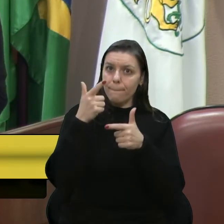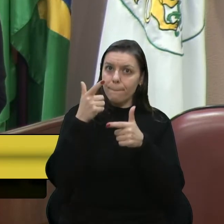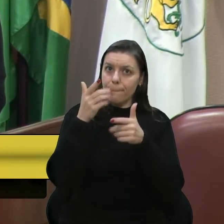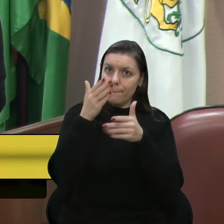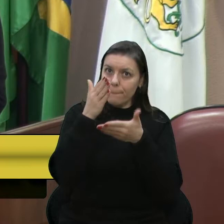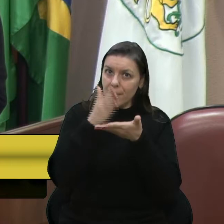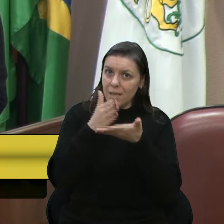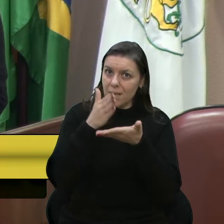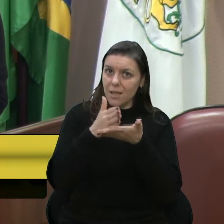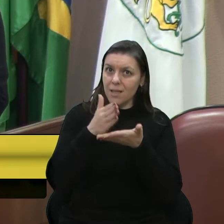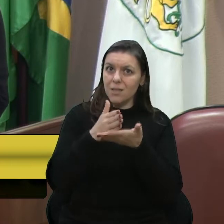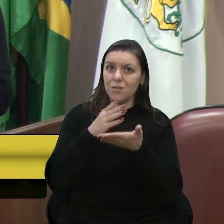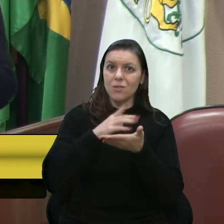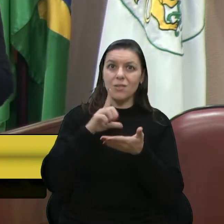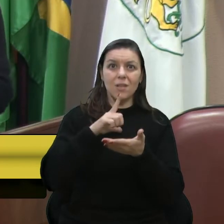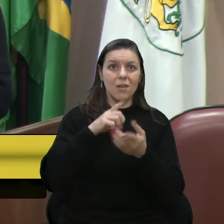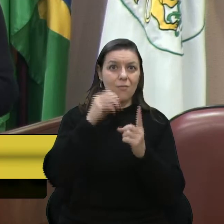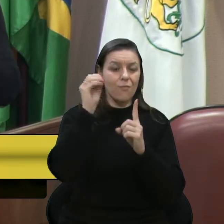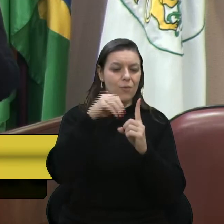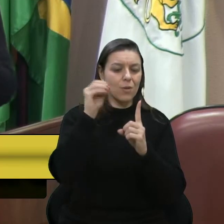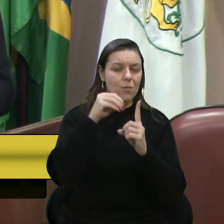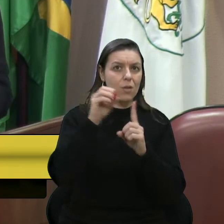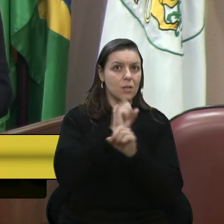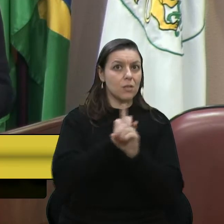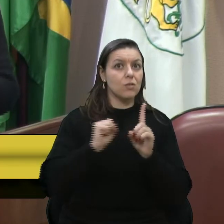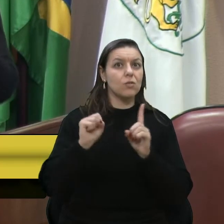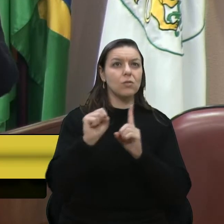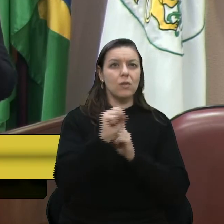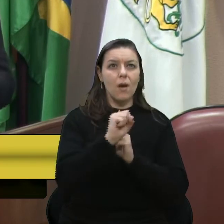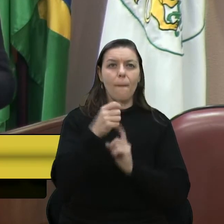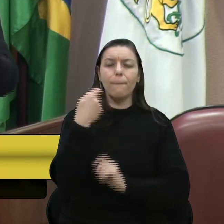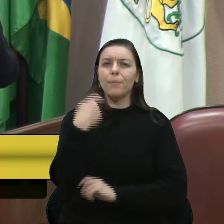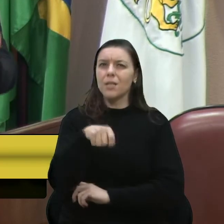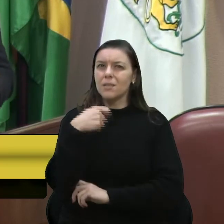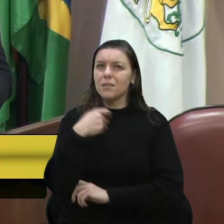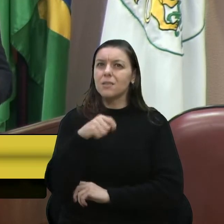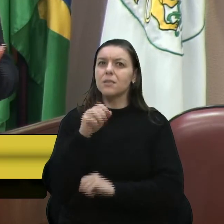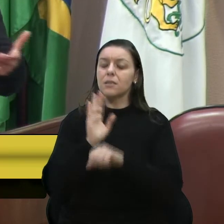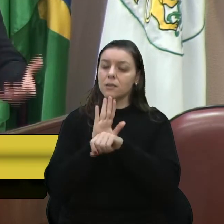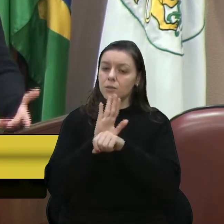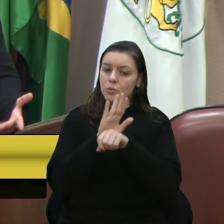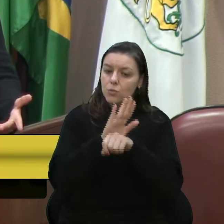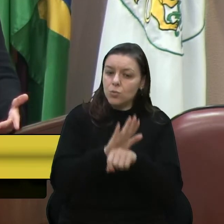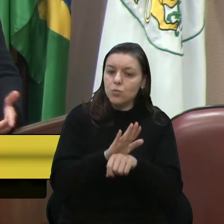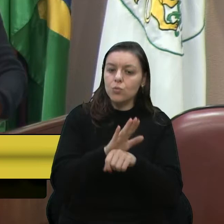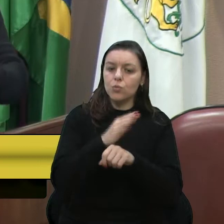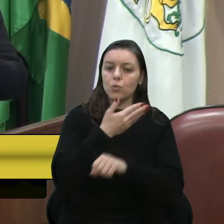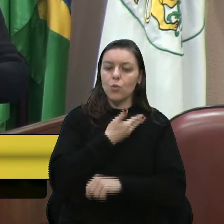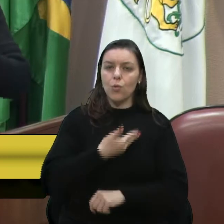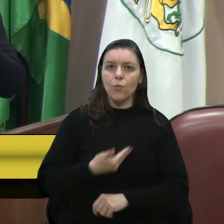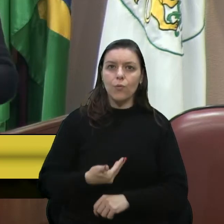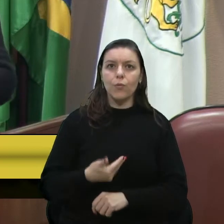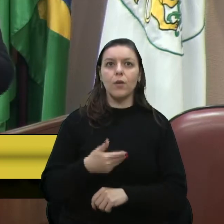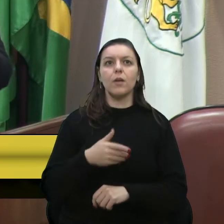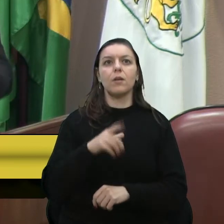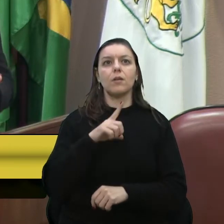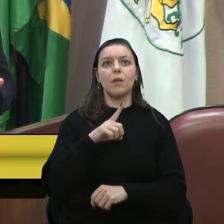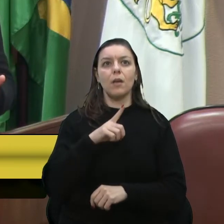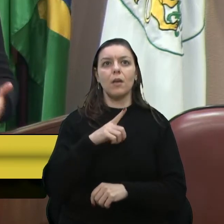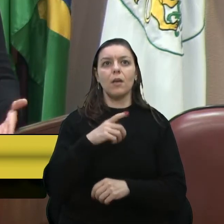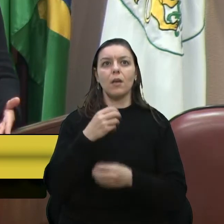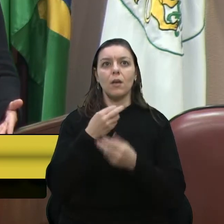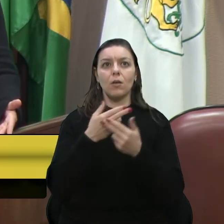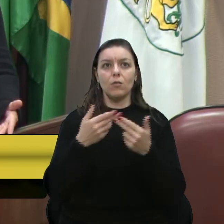de vulnerabilidade social, está necessitando de algum auxílio do governo, está passando por